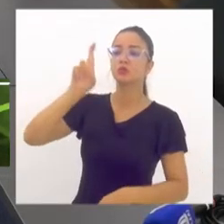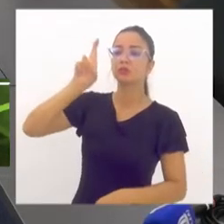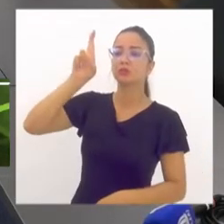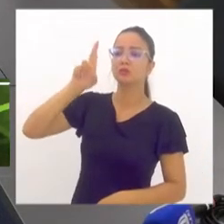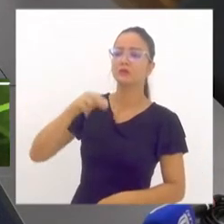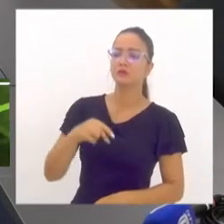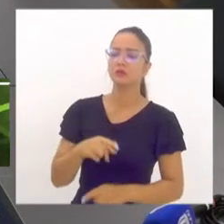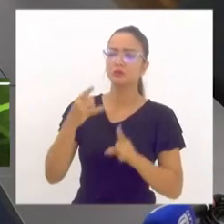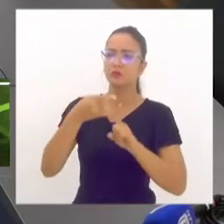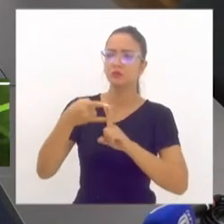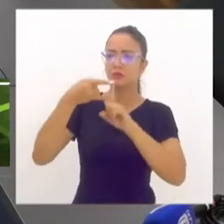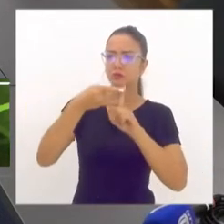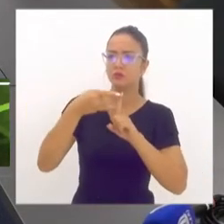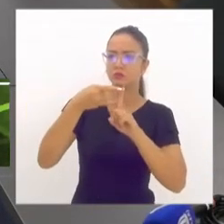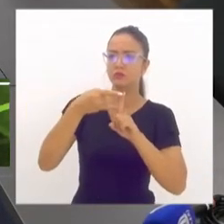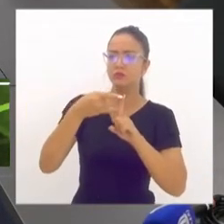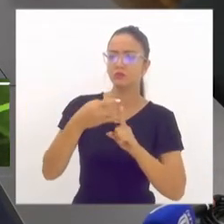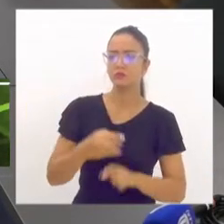favor.